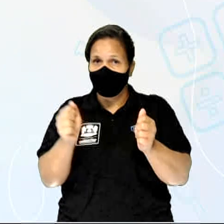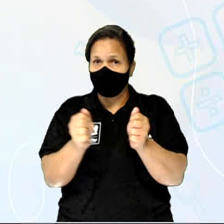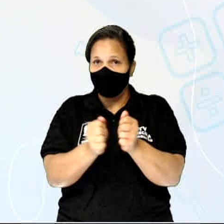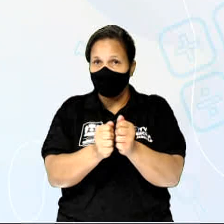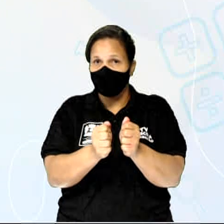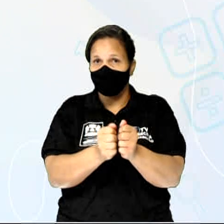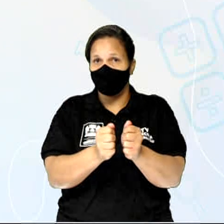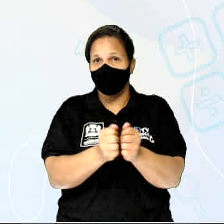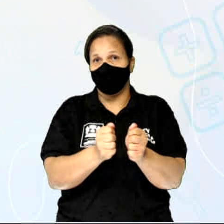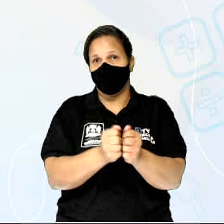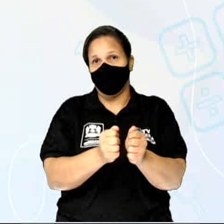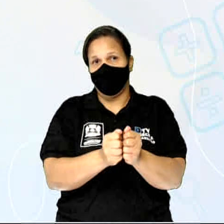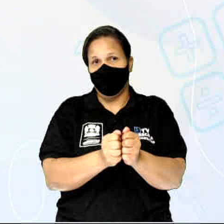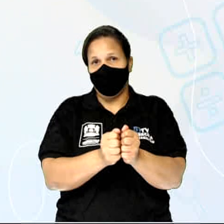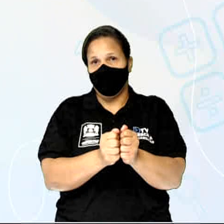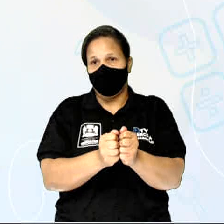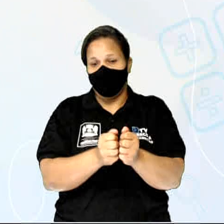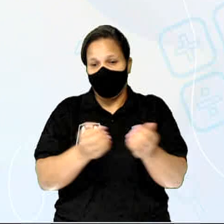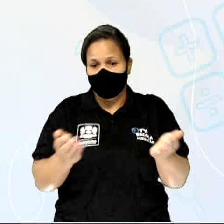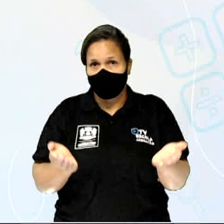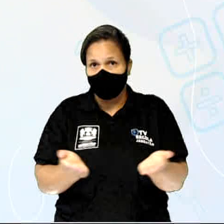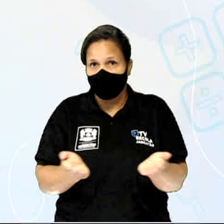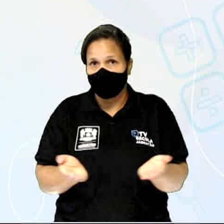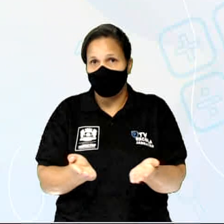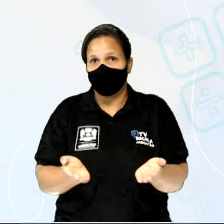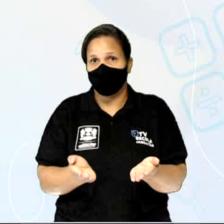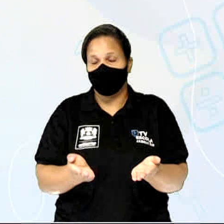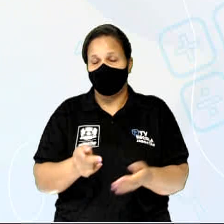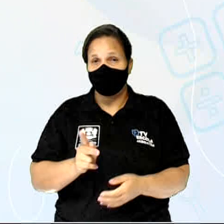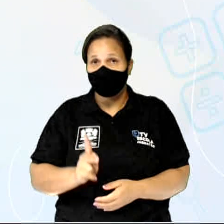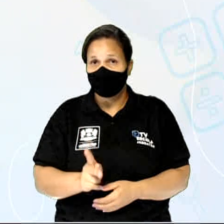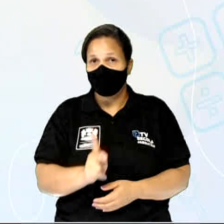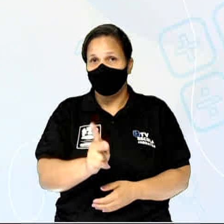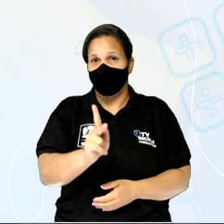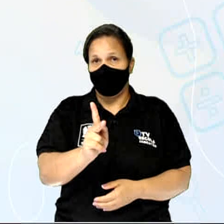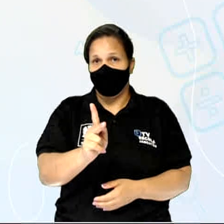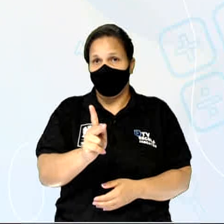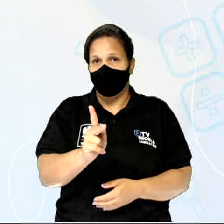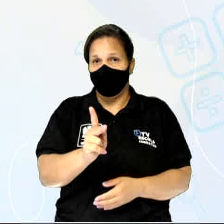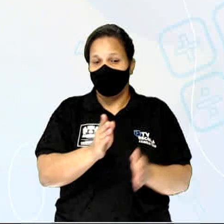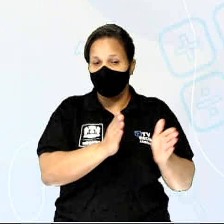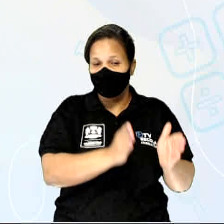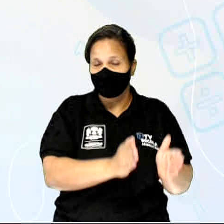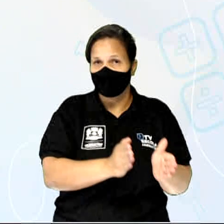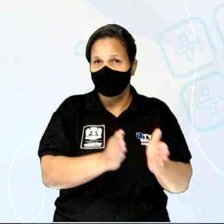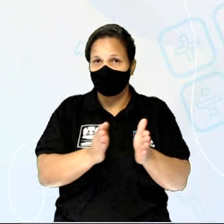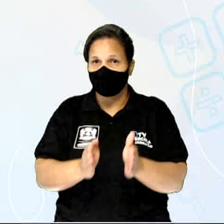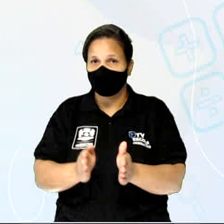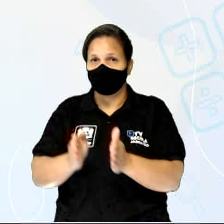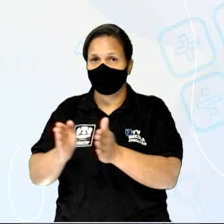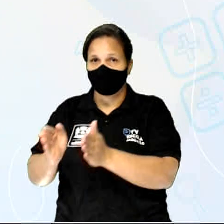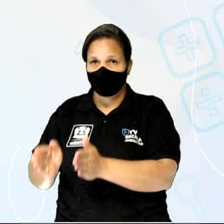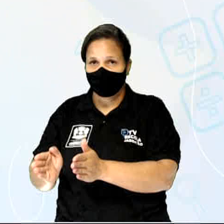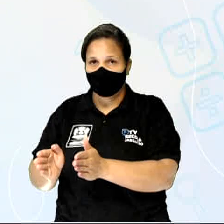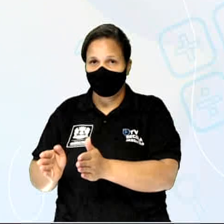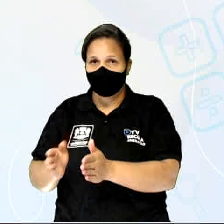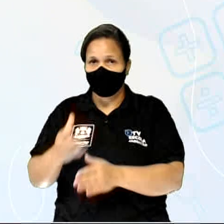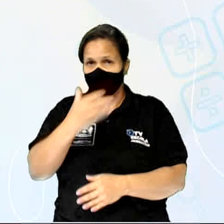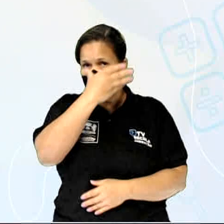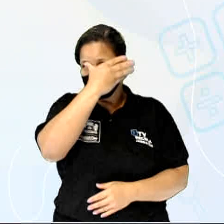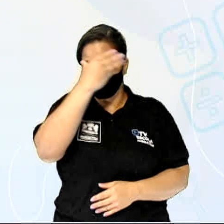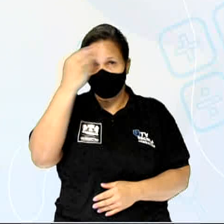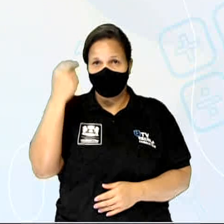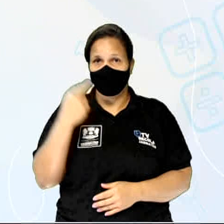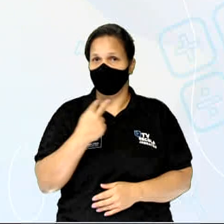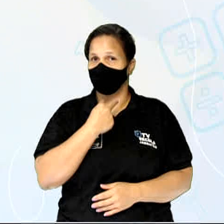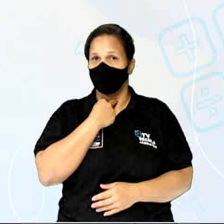simple present. Não vamos esquecer dessa ordem, tá certo, gente? Porque ela é muito importante na